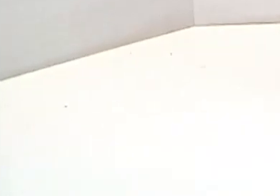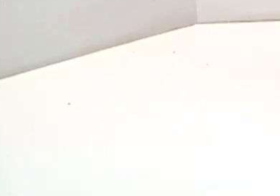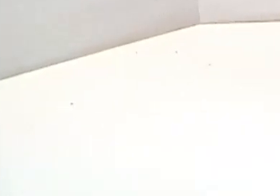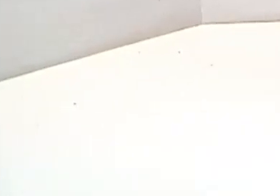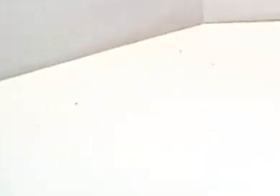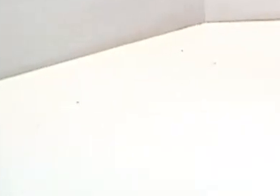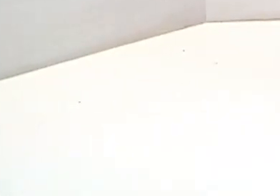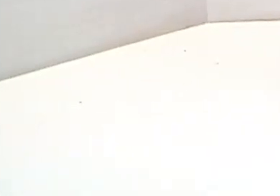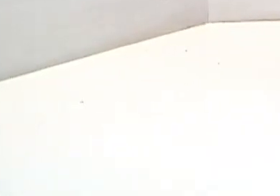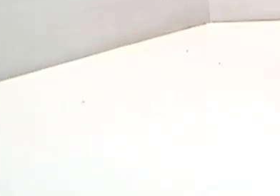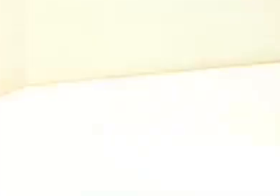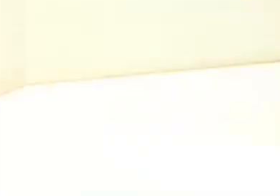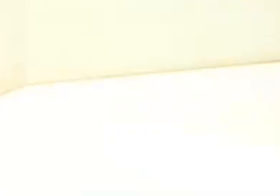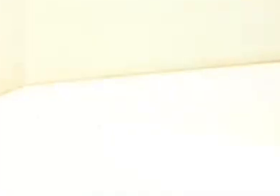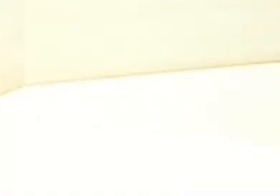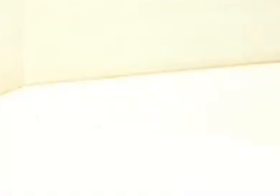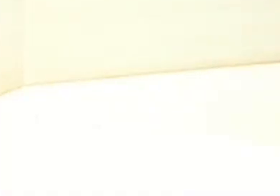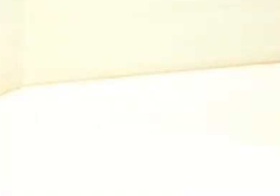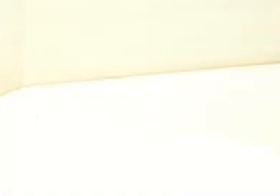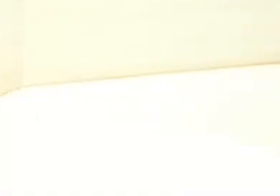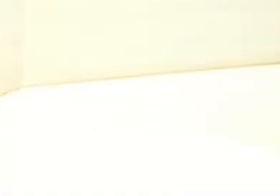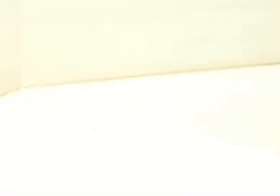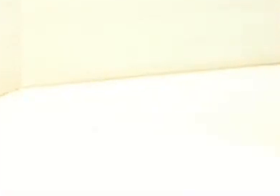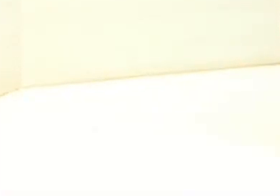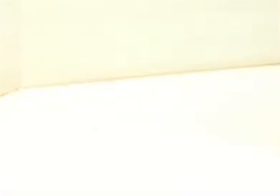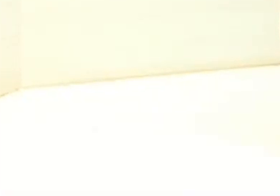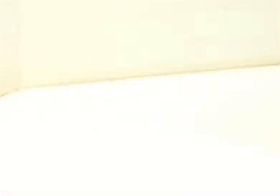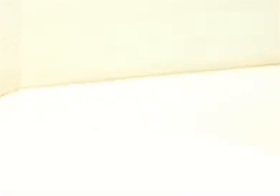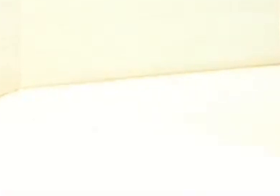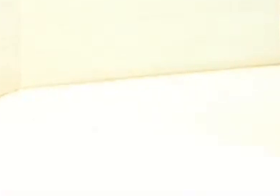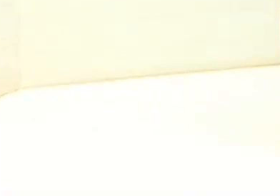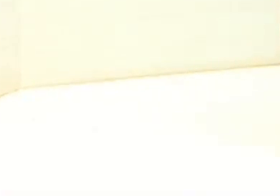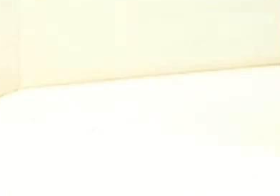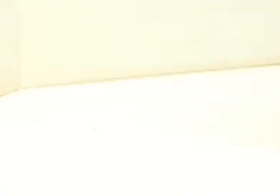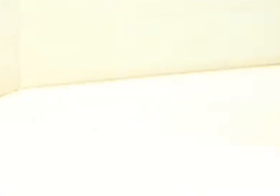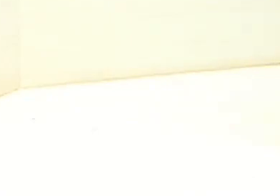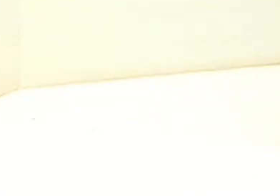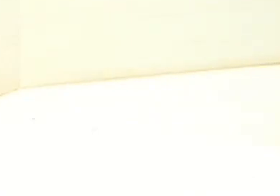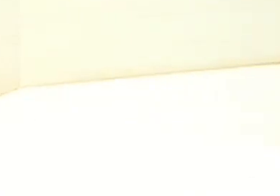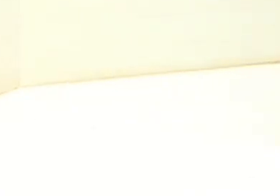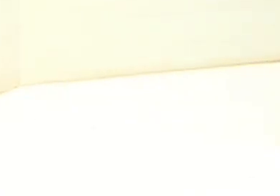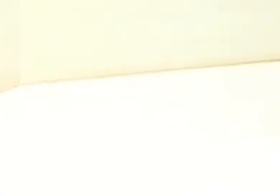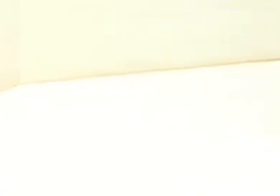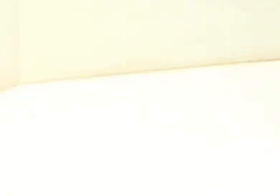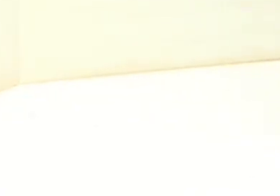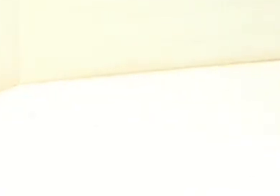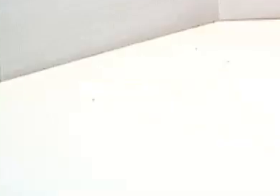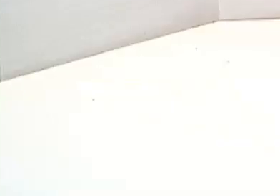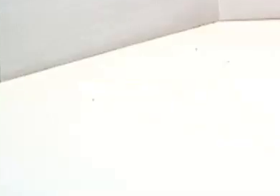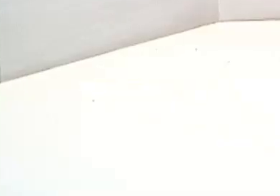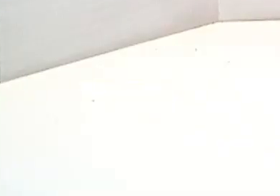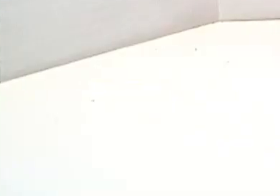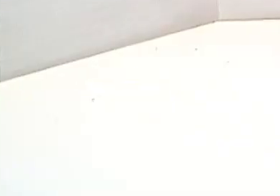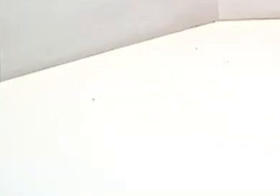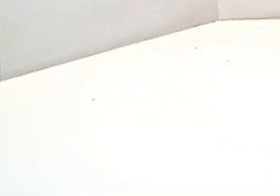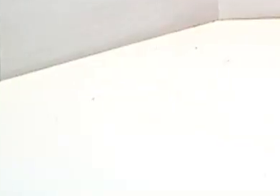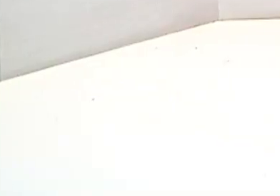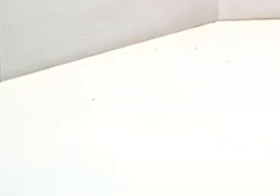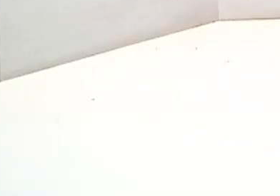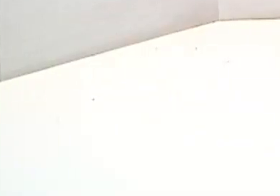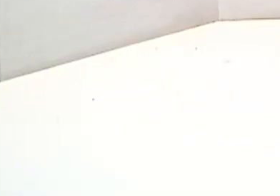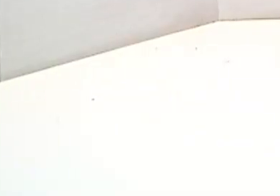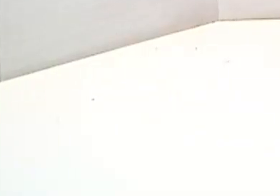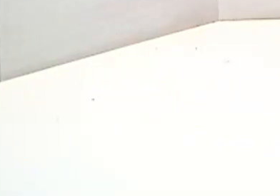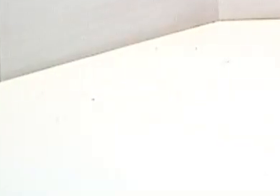que bom, né? Agora eu gostei da máscara, viu, Cidinha? Vascaína. Vascaína, né? Do a mim. Na sofrência, mas não larga. Não larga, não. A gente tem que ter na alegria,